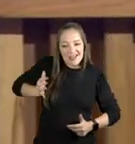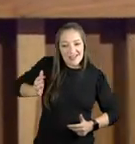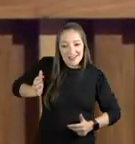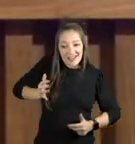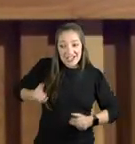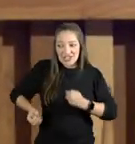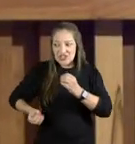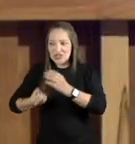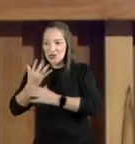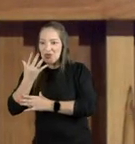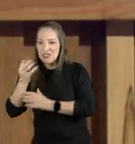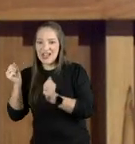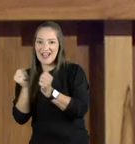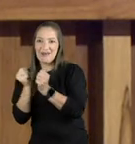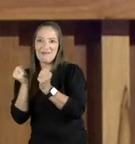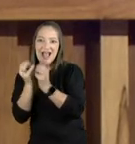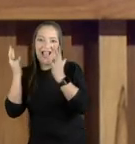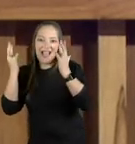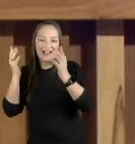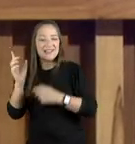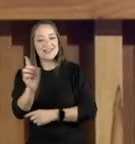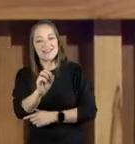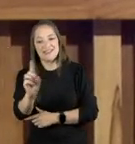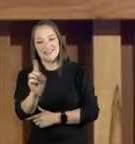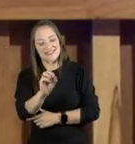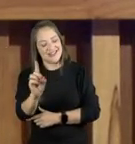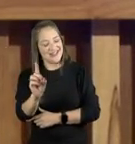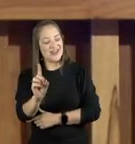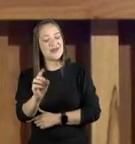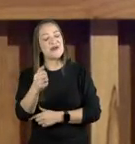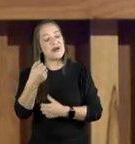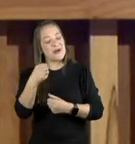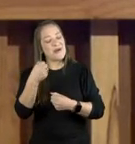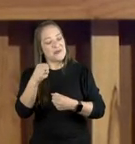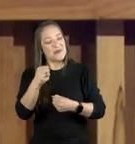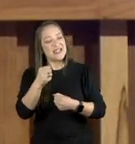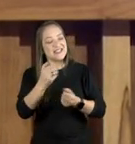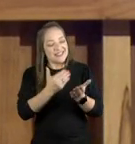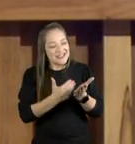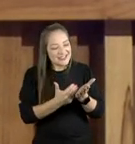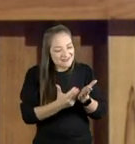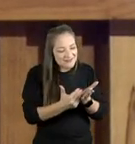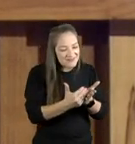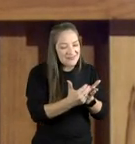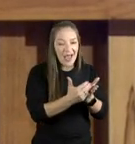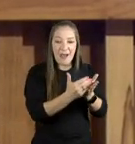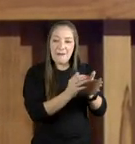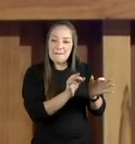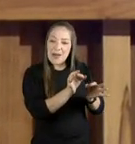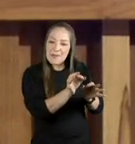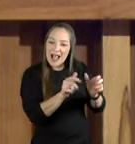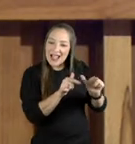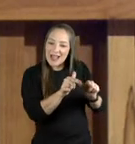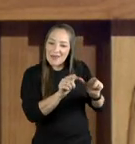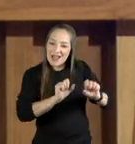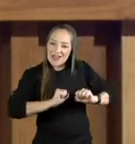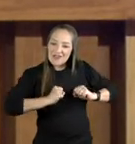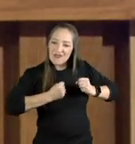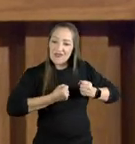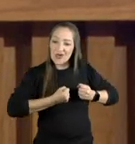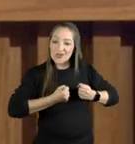mais, sinto muito. Ele tem que plantar a semente, regar a semente, depois que ela